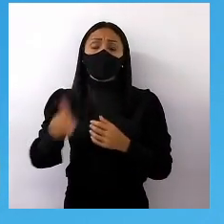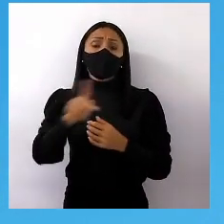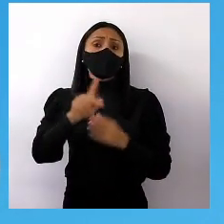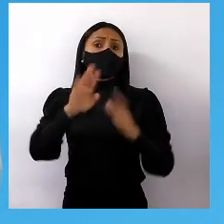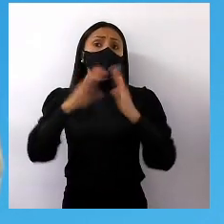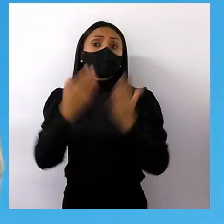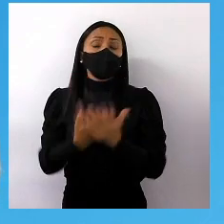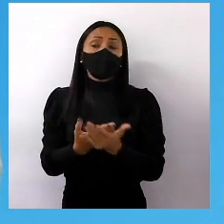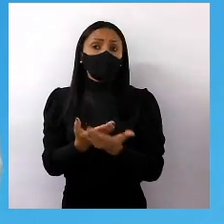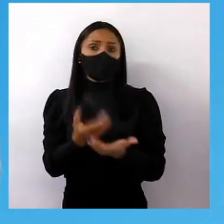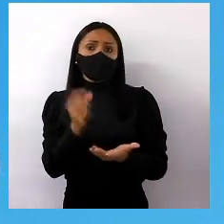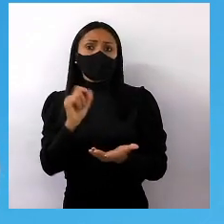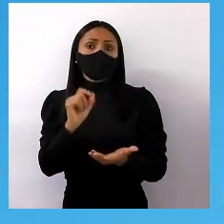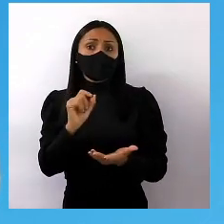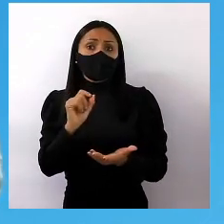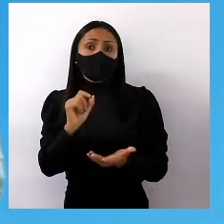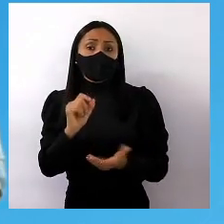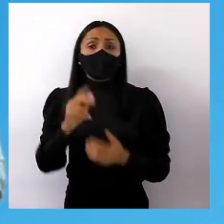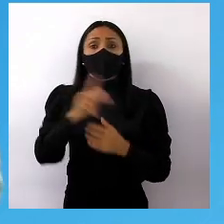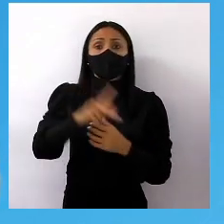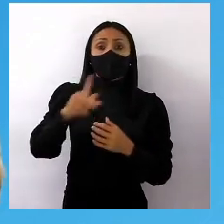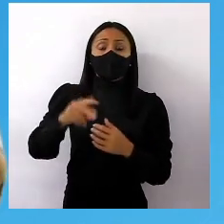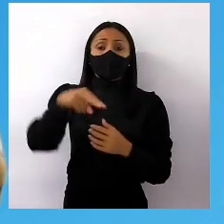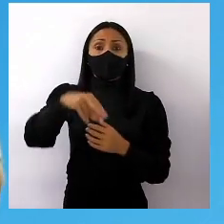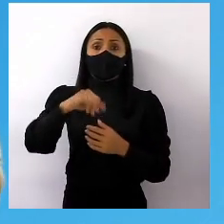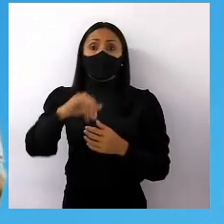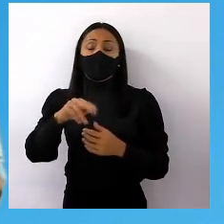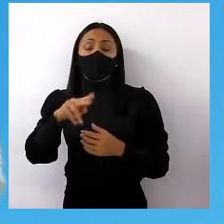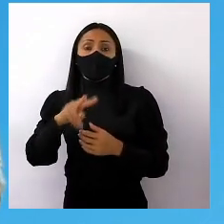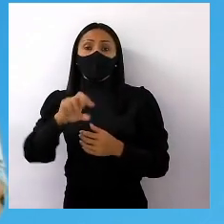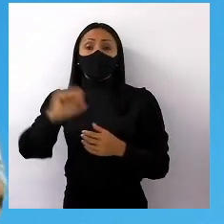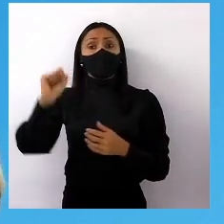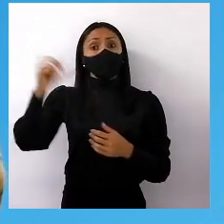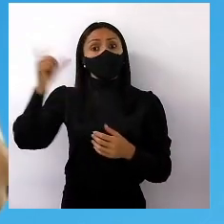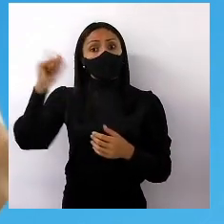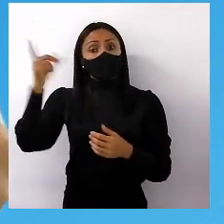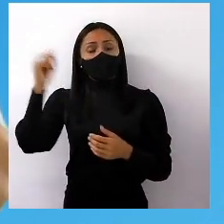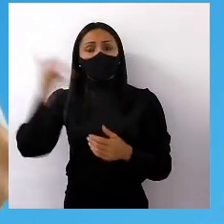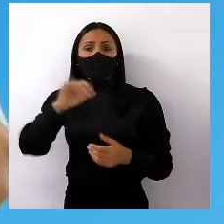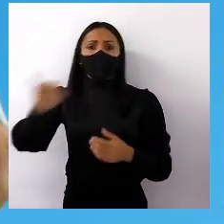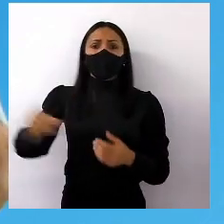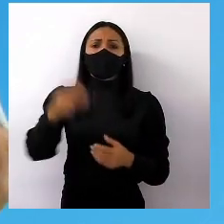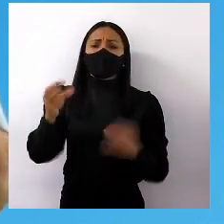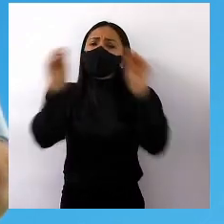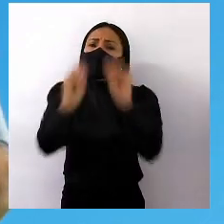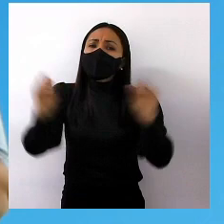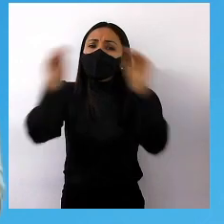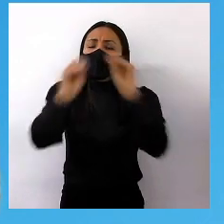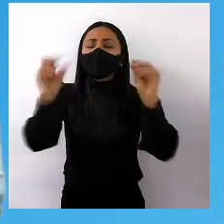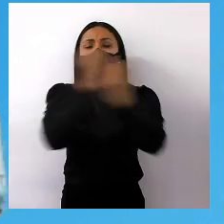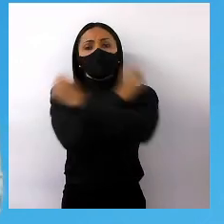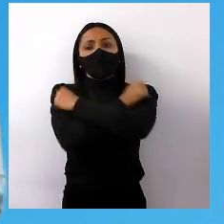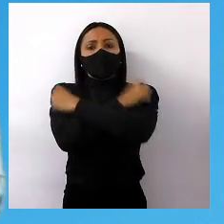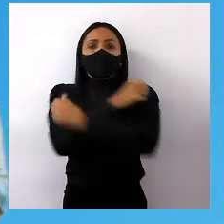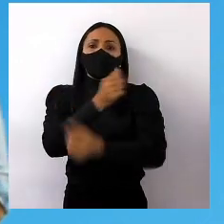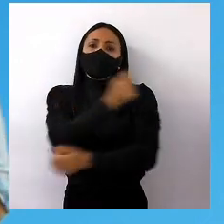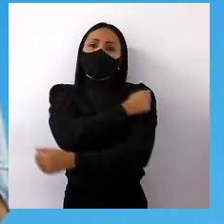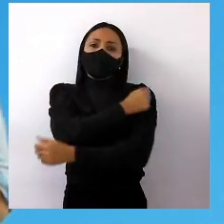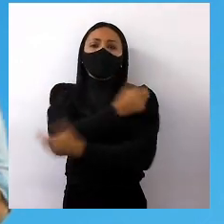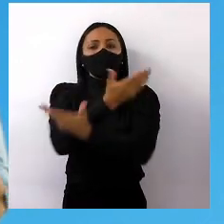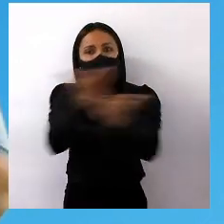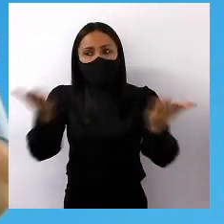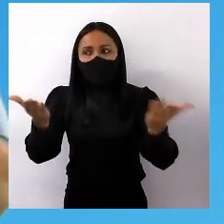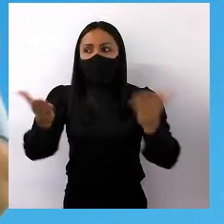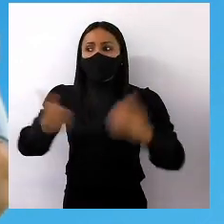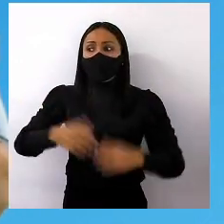escola? Sou da escola Professor Inês Borba, de Olinda. Aproveitar para mandar um beijo, um abraço para os meus alunos de lá